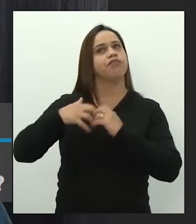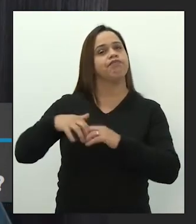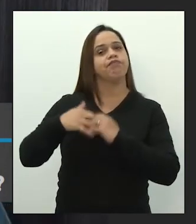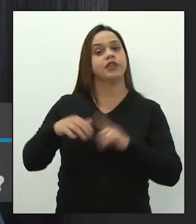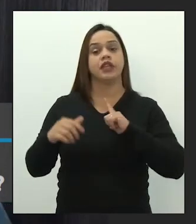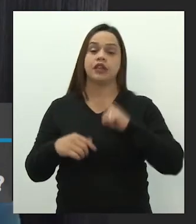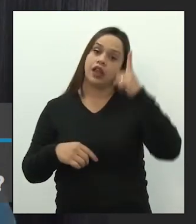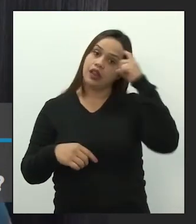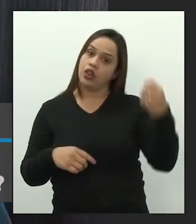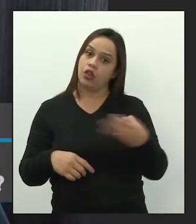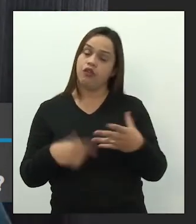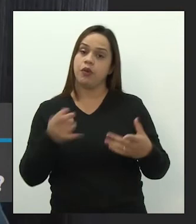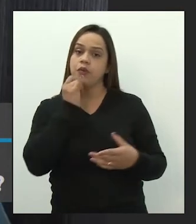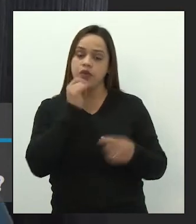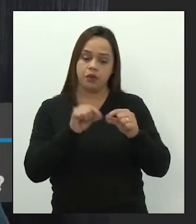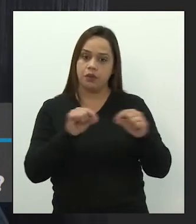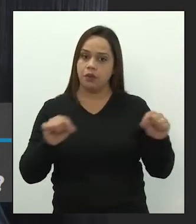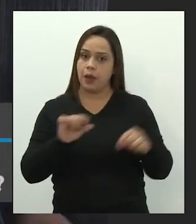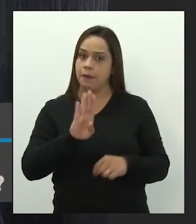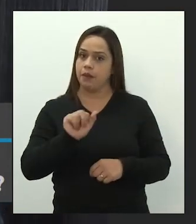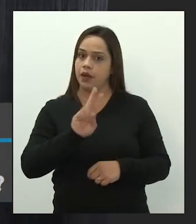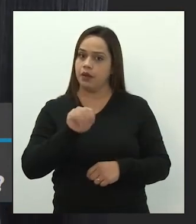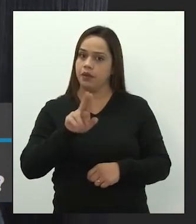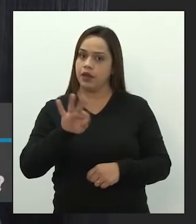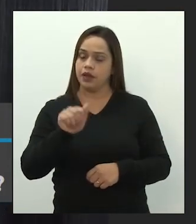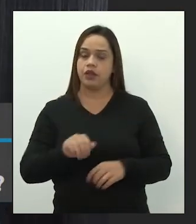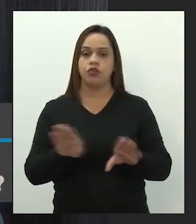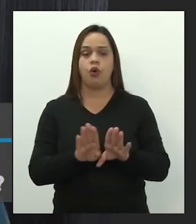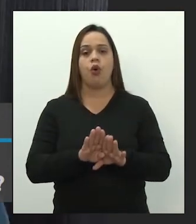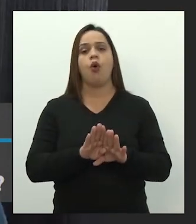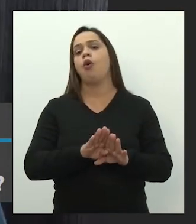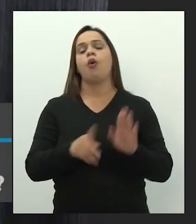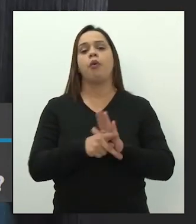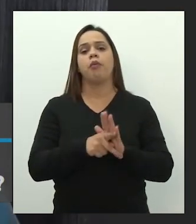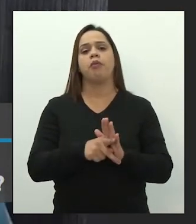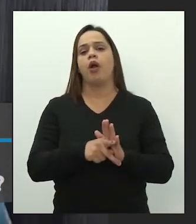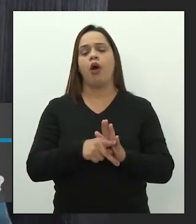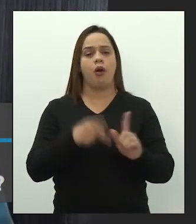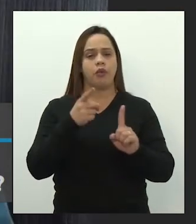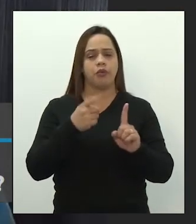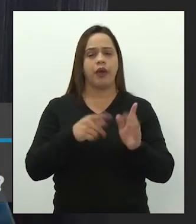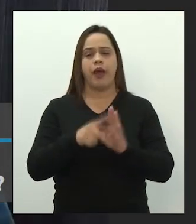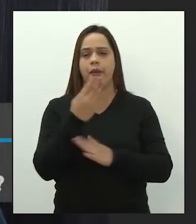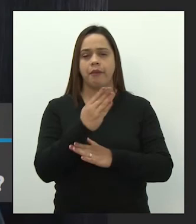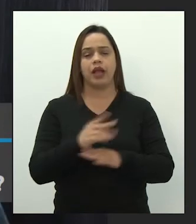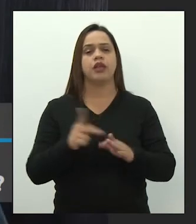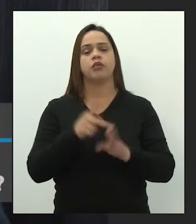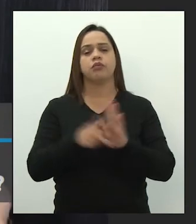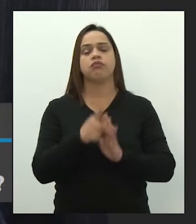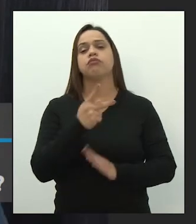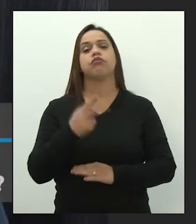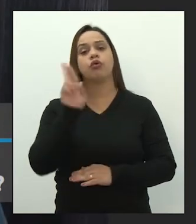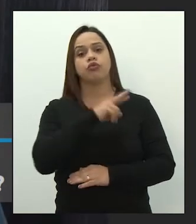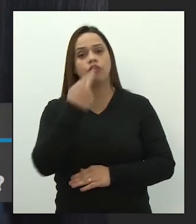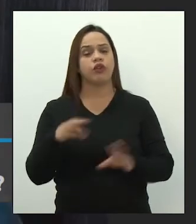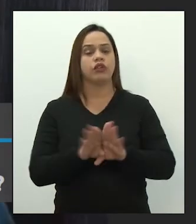novas ideias. Por exemplo, barbante também a gente pode usar, palito de sorvete, palito de dente, palito de churrasco para fazer o contorno. São